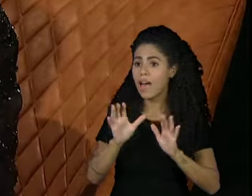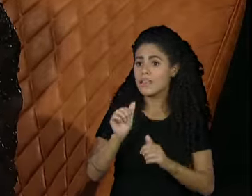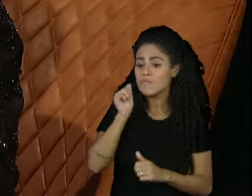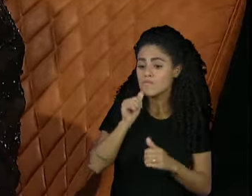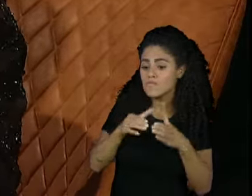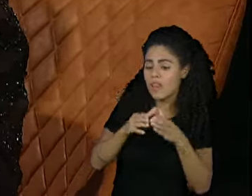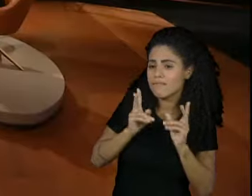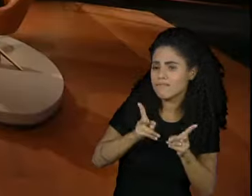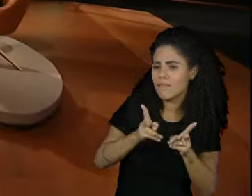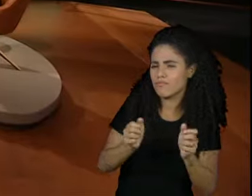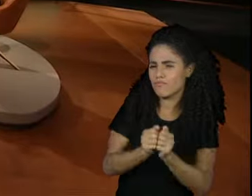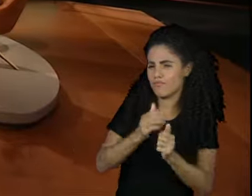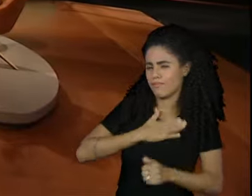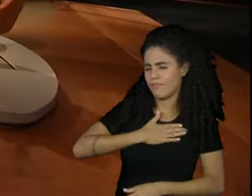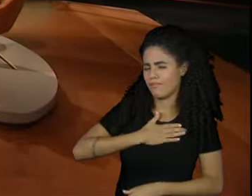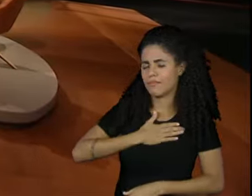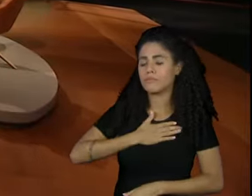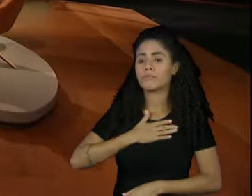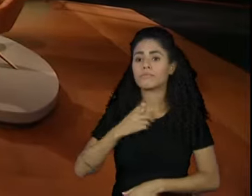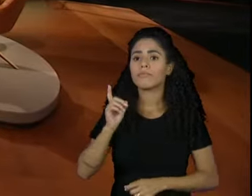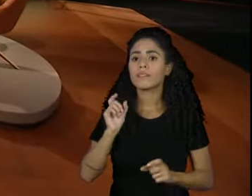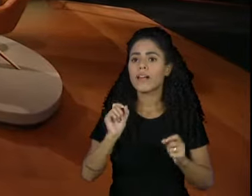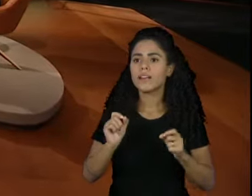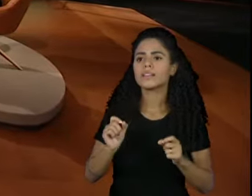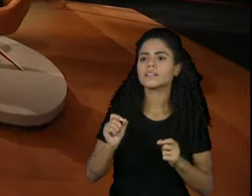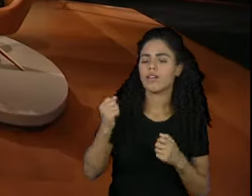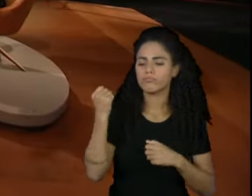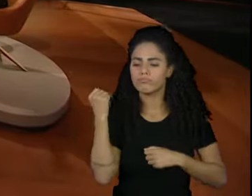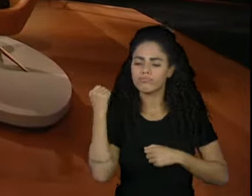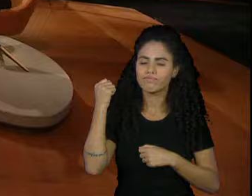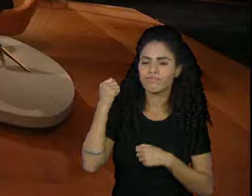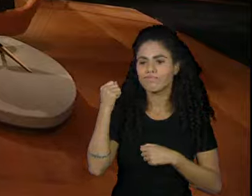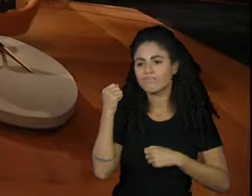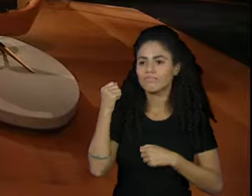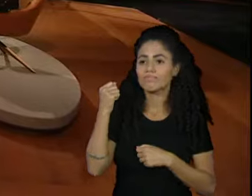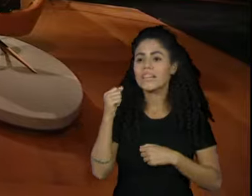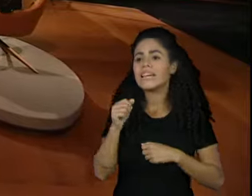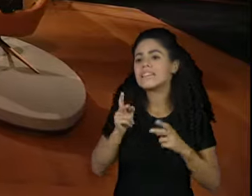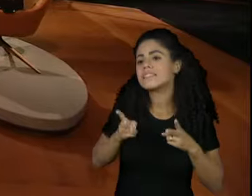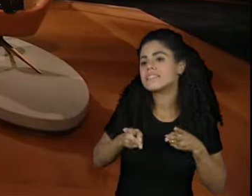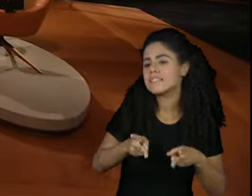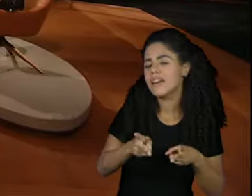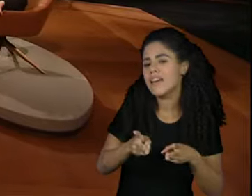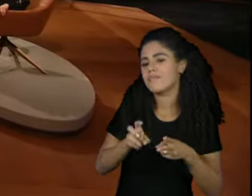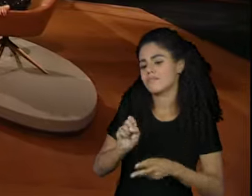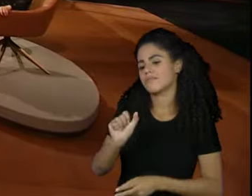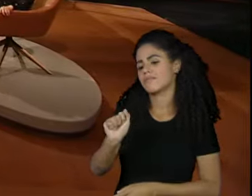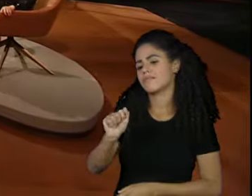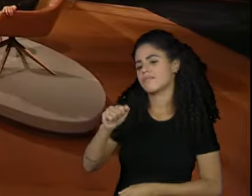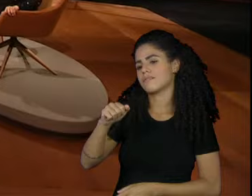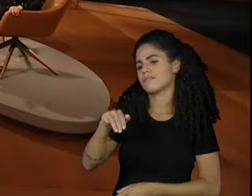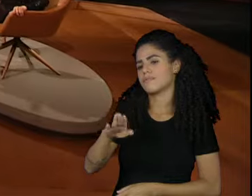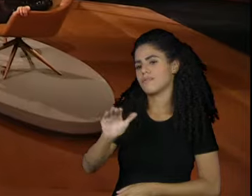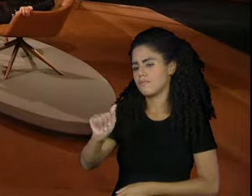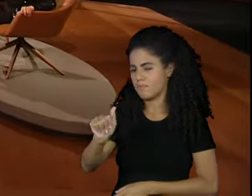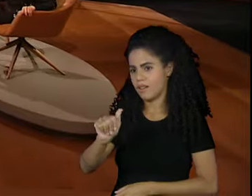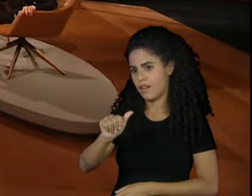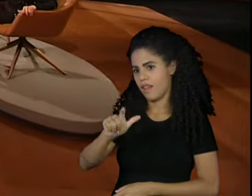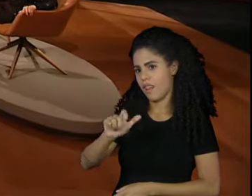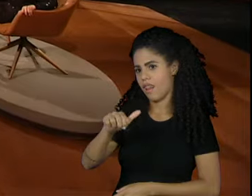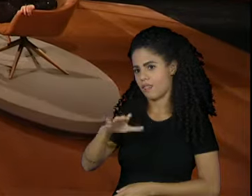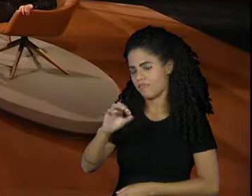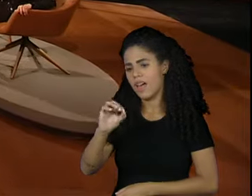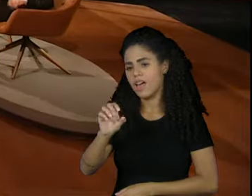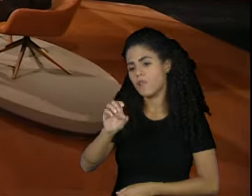ideia maravilhosa de trazer de volta o Sambalanço, né? Que foi uma bossa que veio depois da